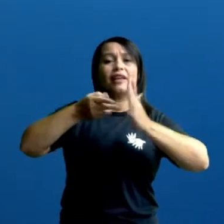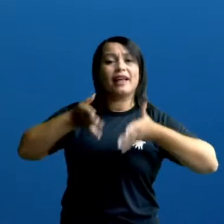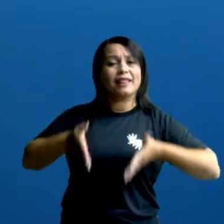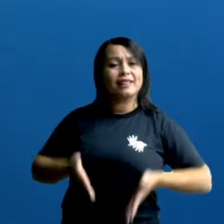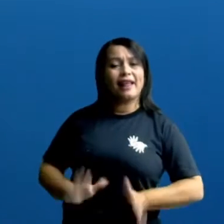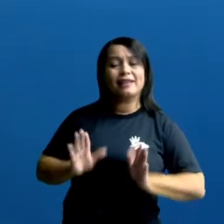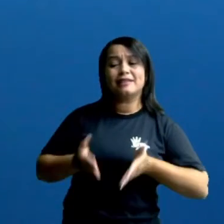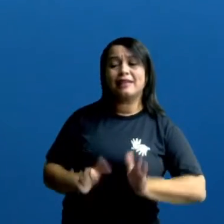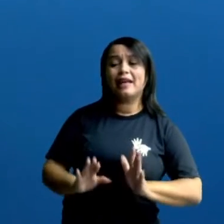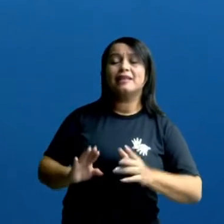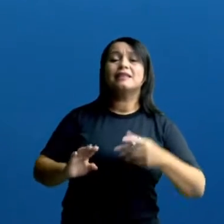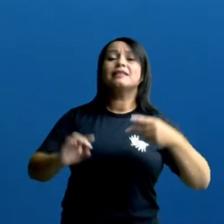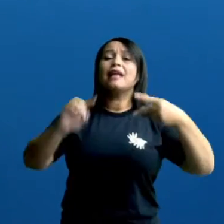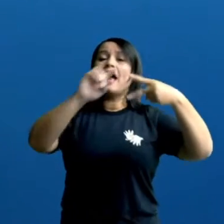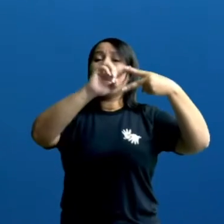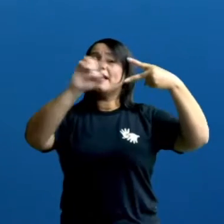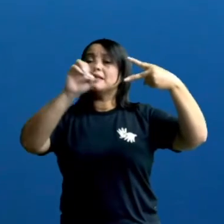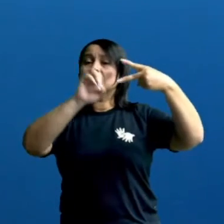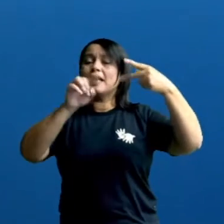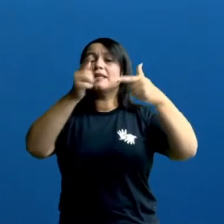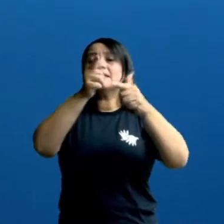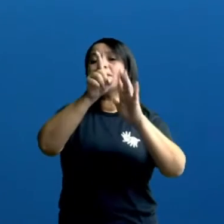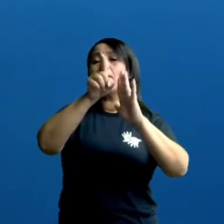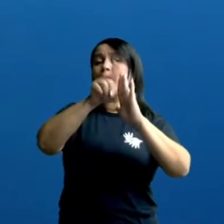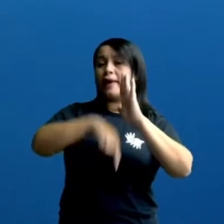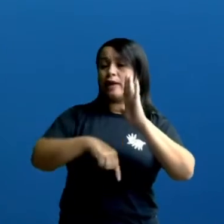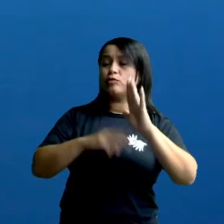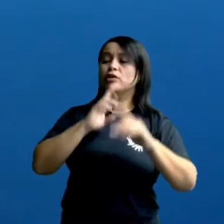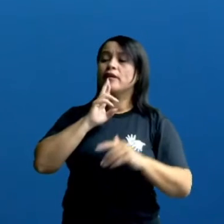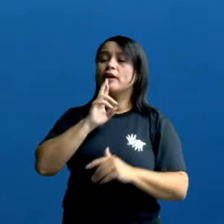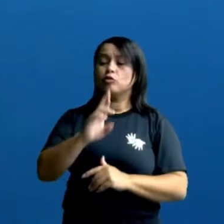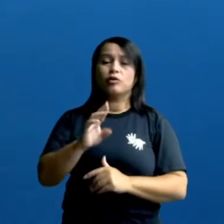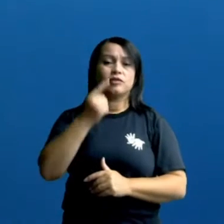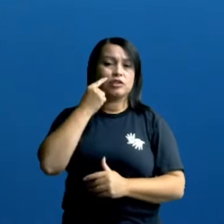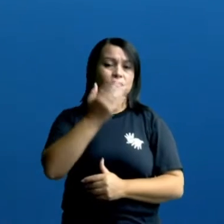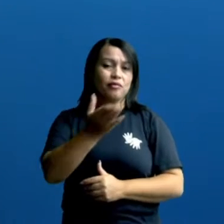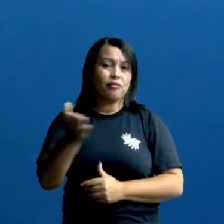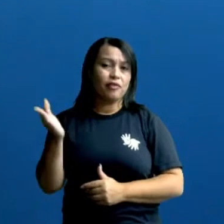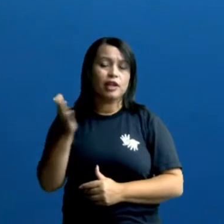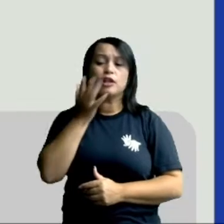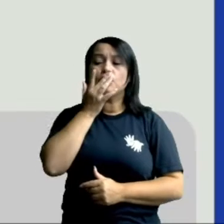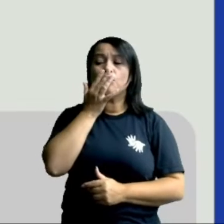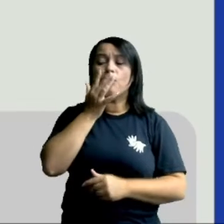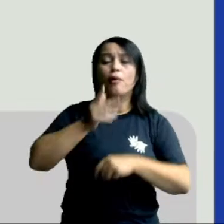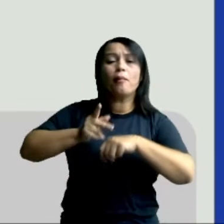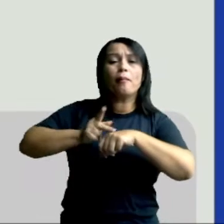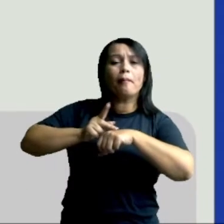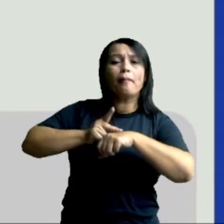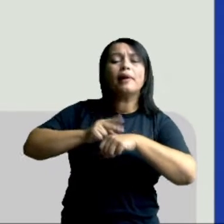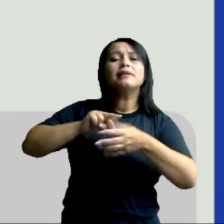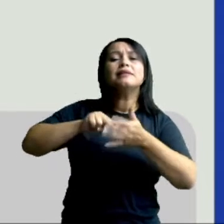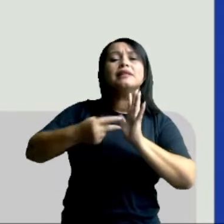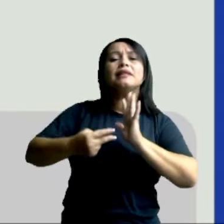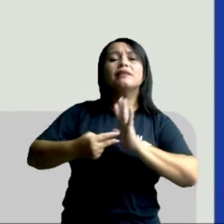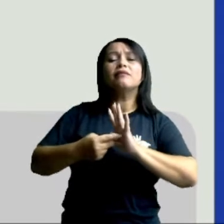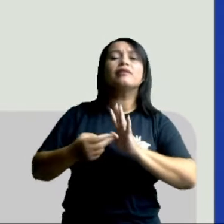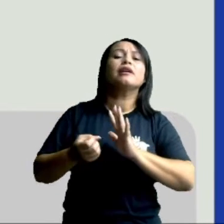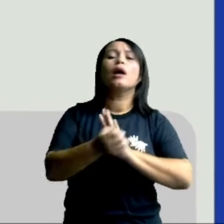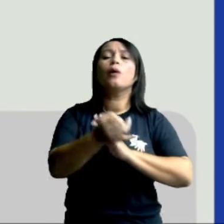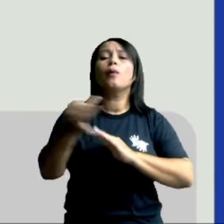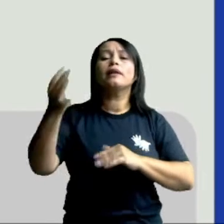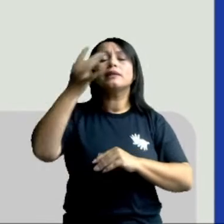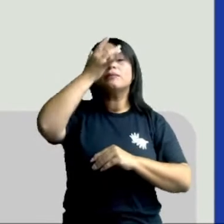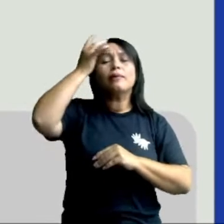A diferença desse menos esse, que é esse resultado que vocês estão vendo aqui em pretinho, seria o crescimento